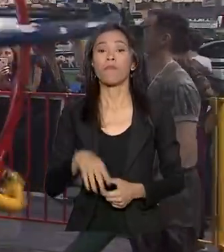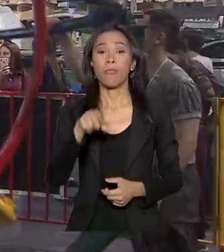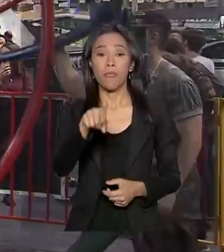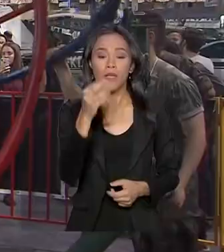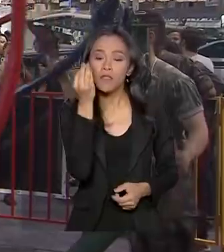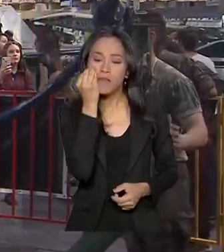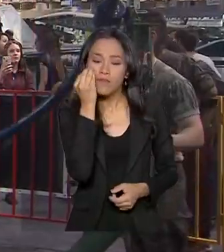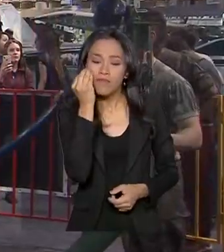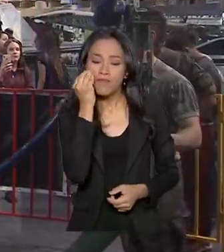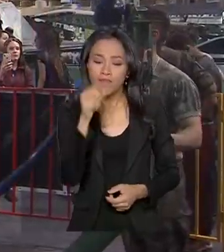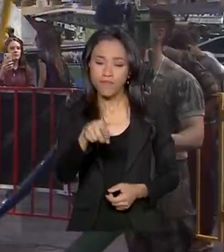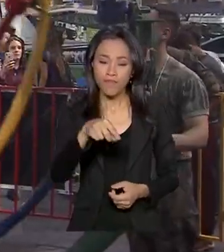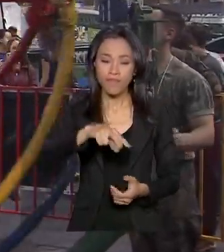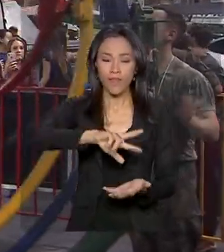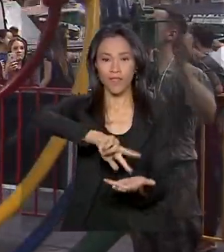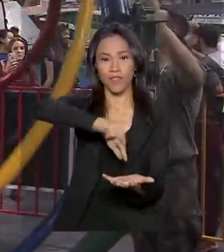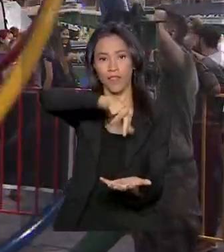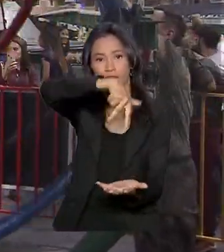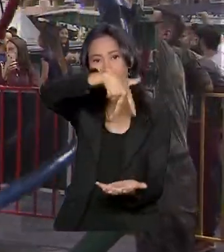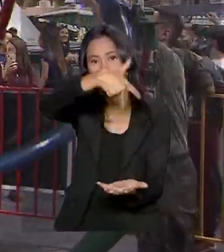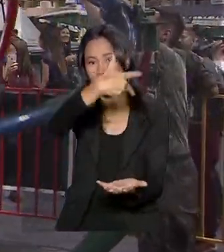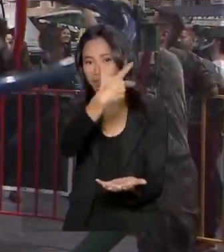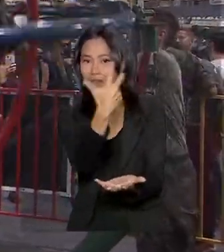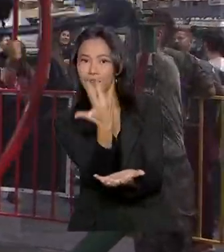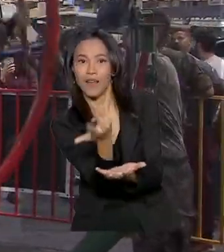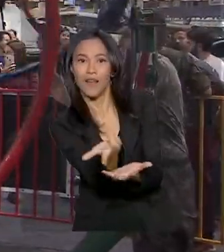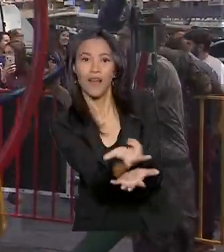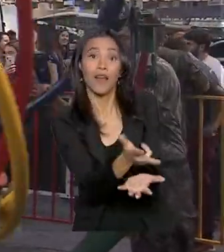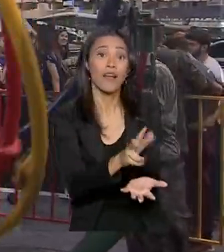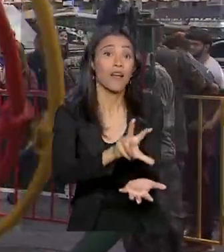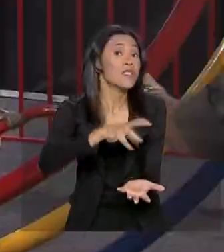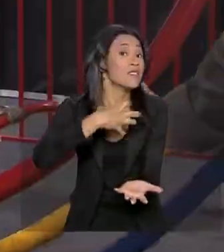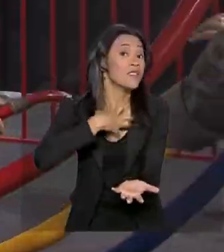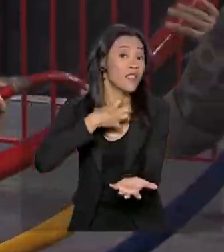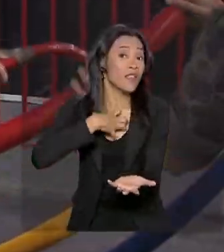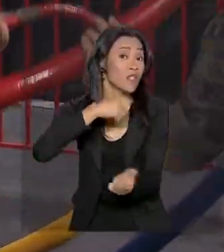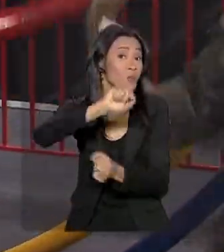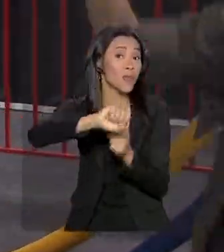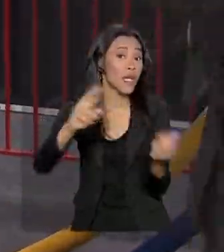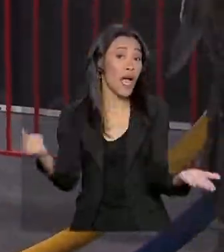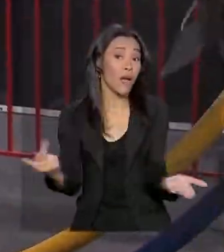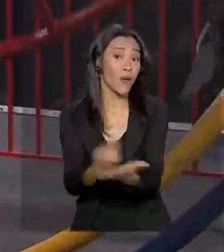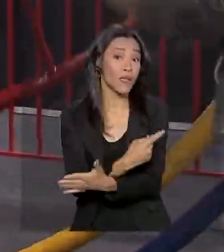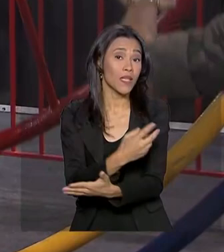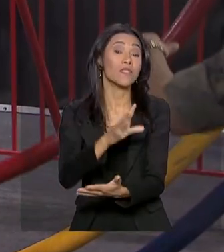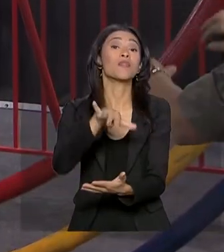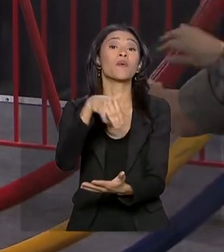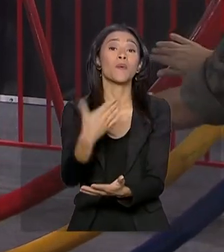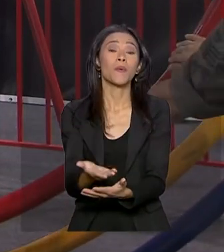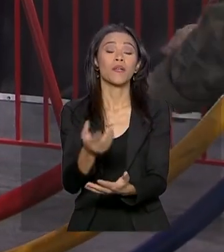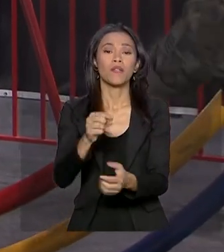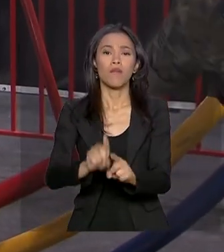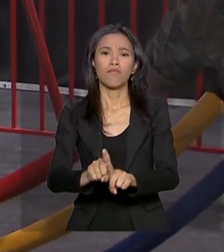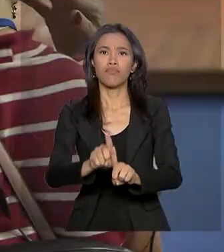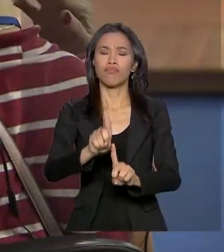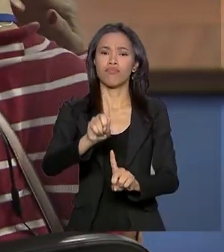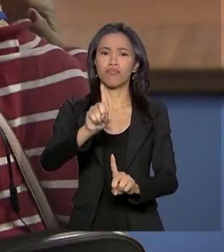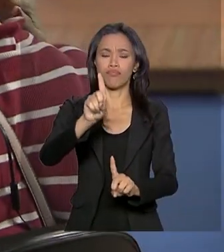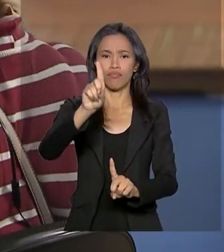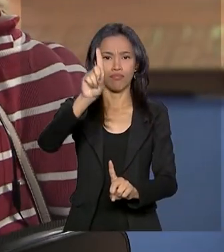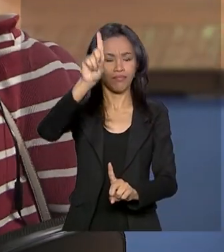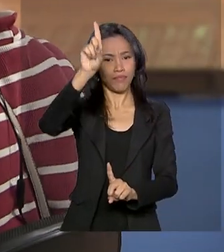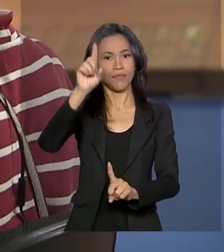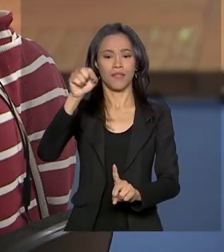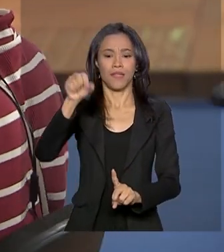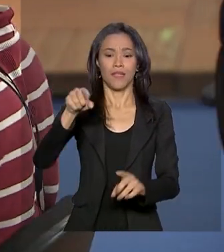simulador antigravidade, dá para sentir um pouco do que os pilotos sofrem com a sensação de perda de orientação espacial. E com